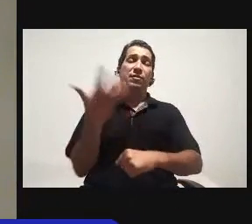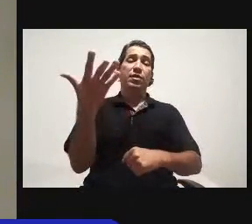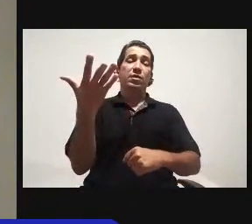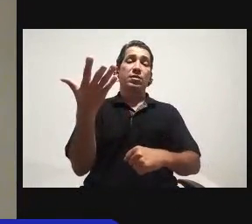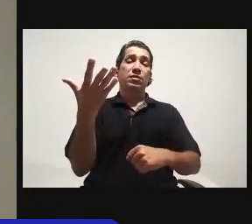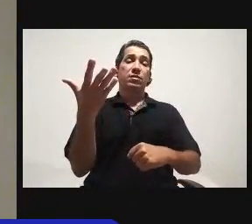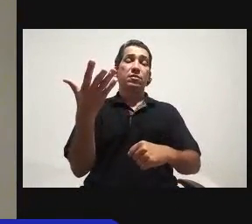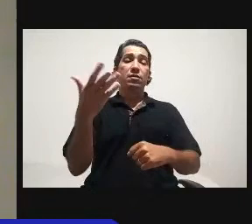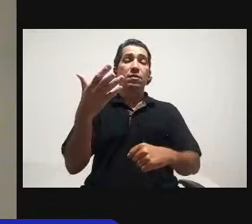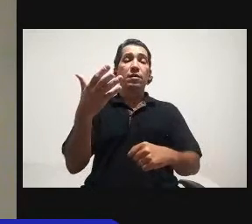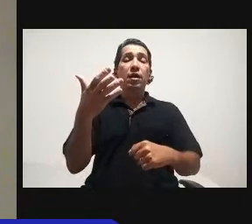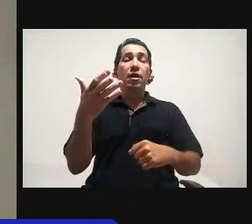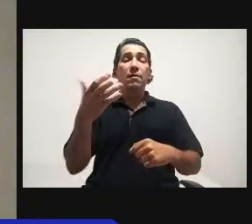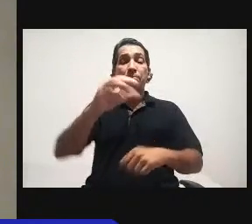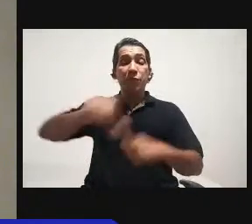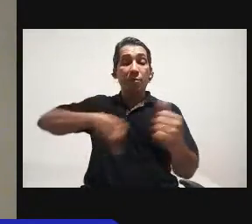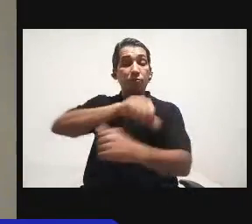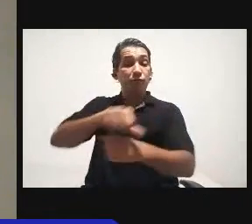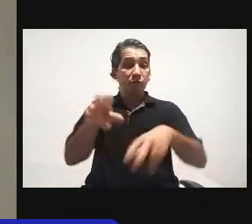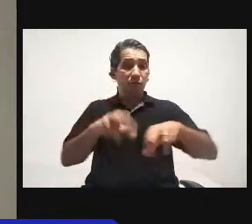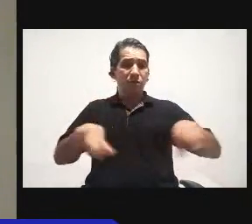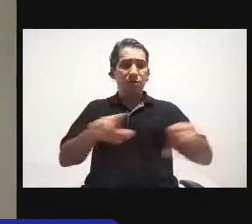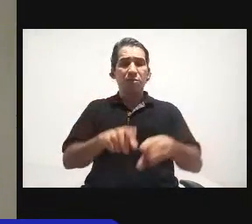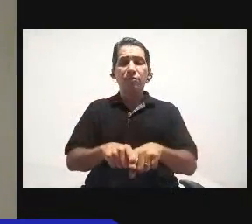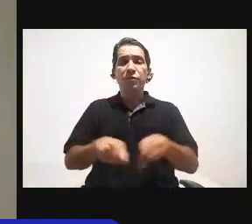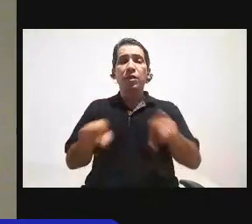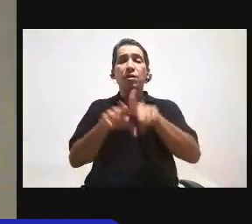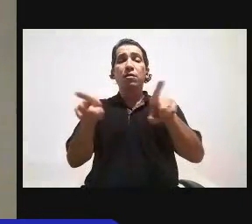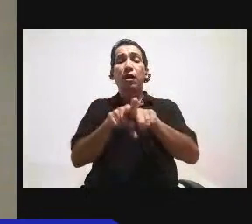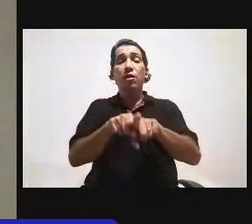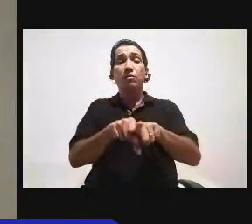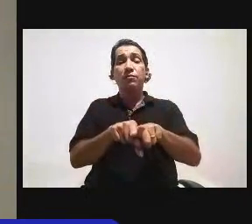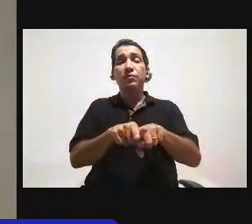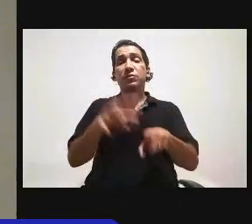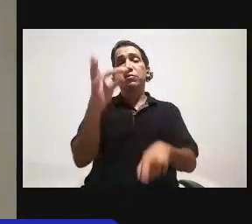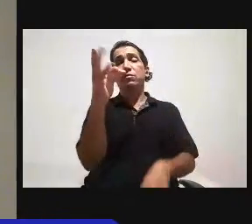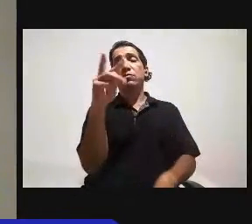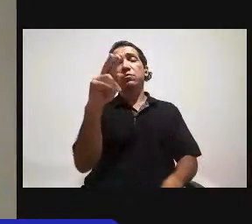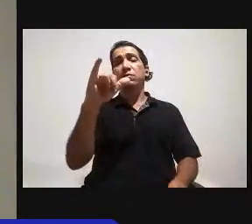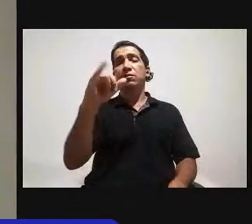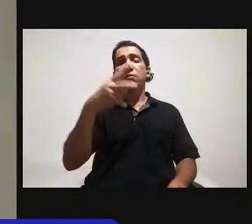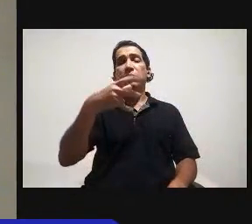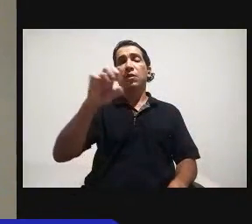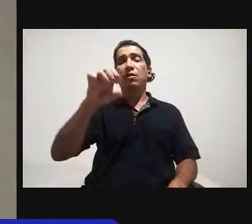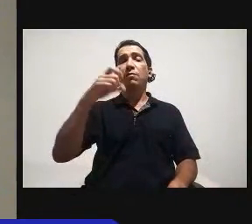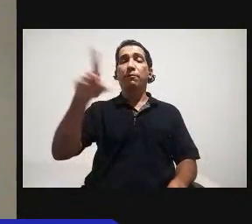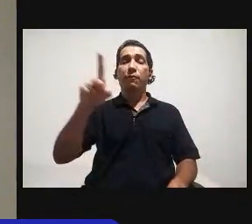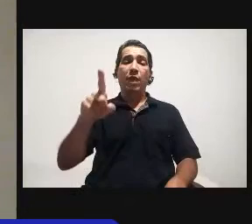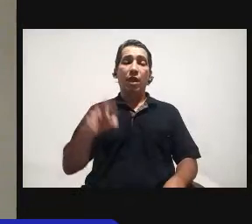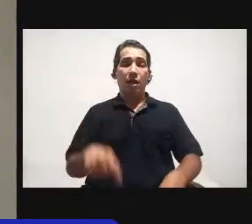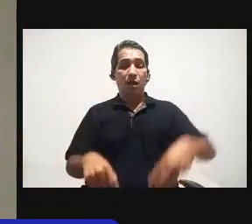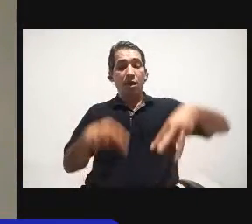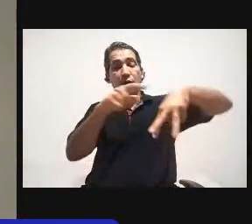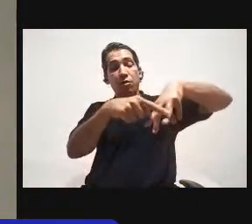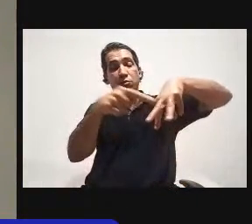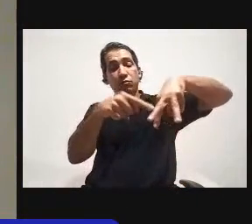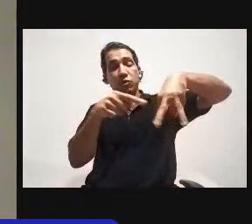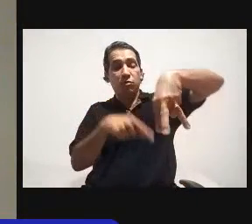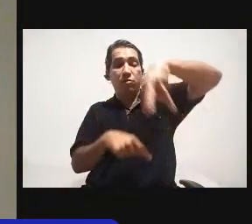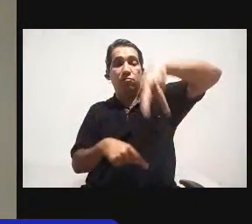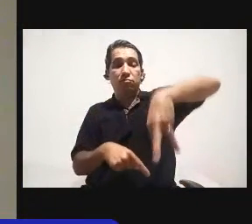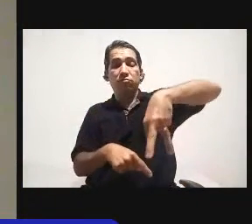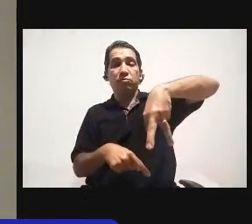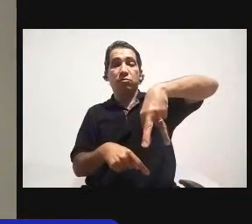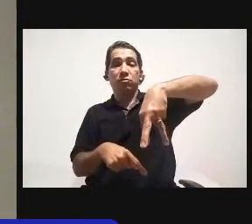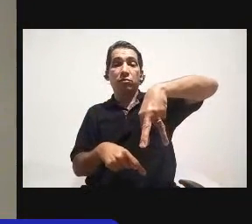tripé. A maioria das empresas brasileiras estão dando relevância a uma coisa que é